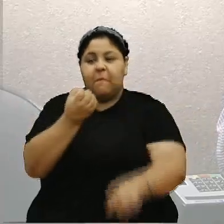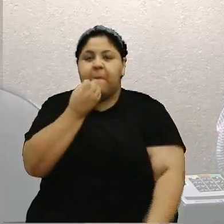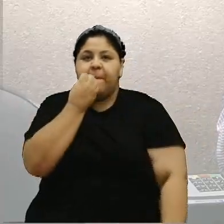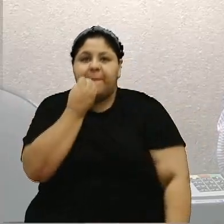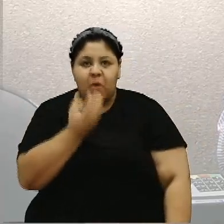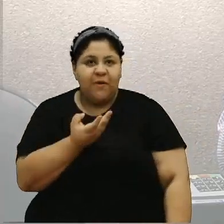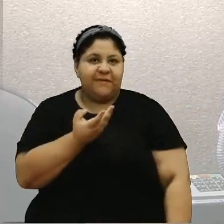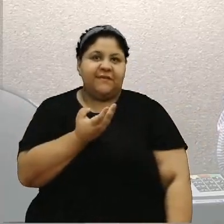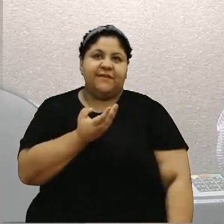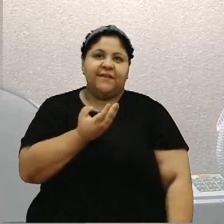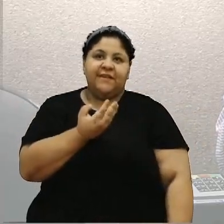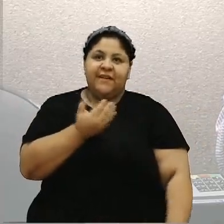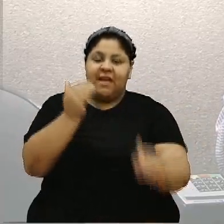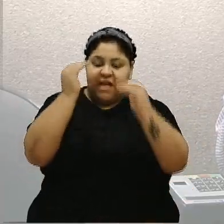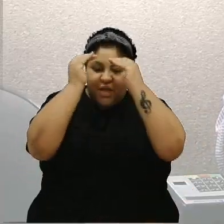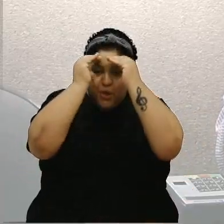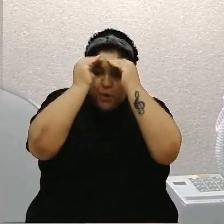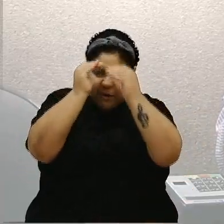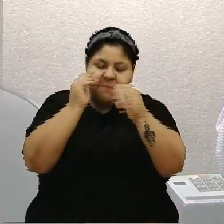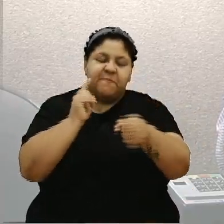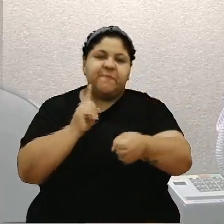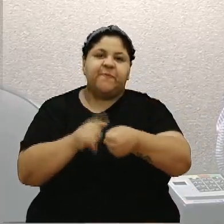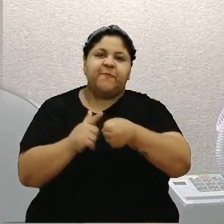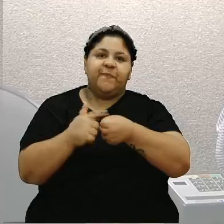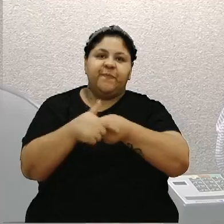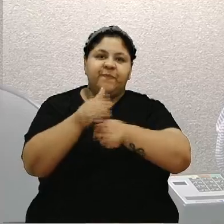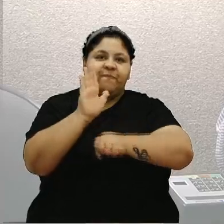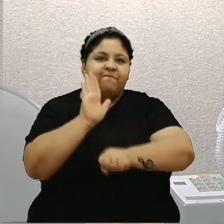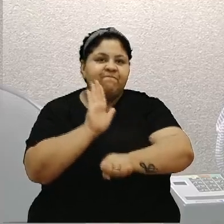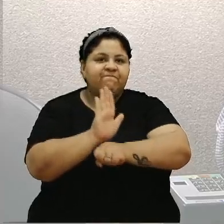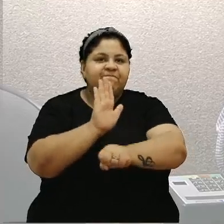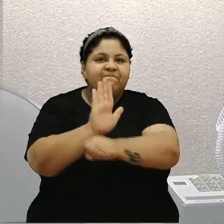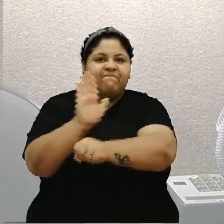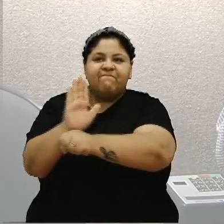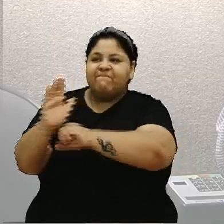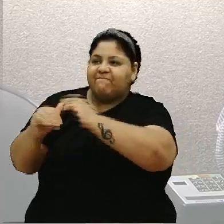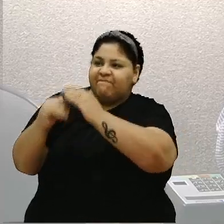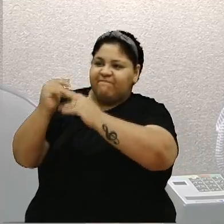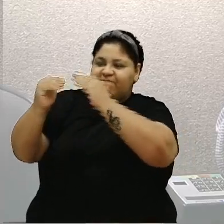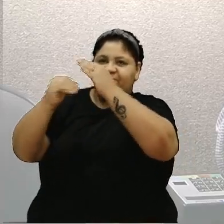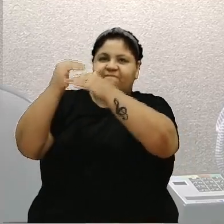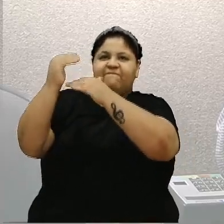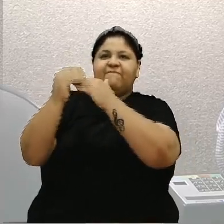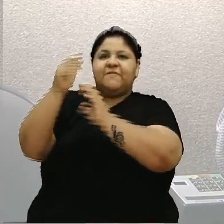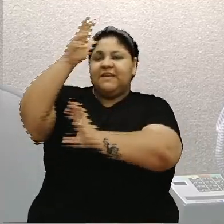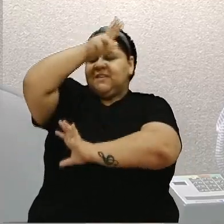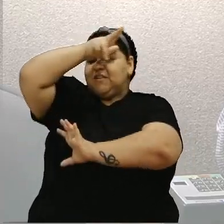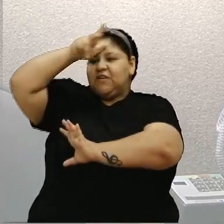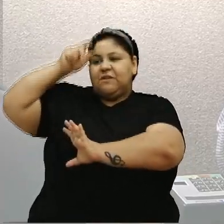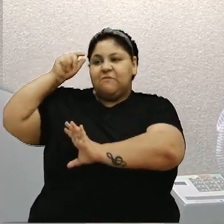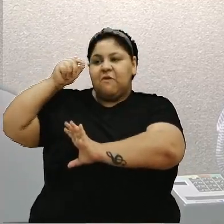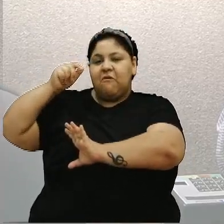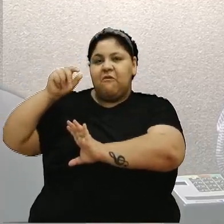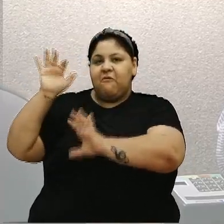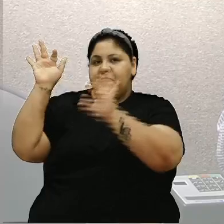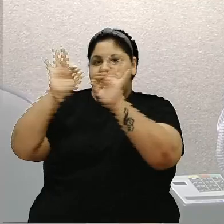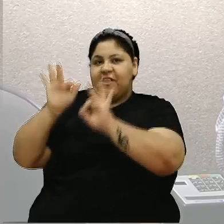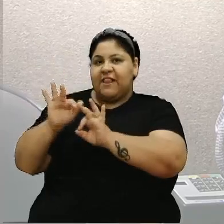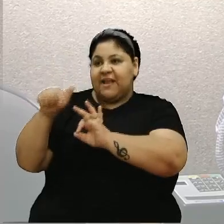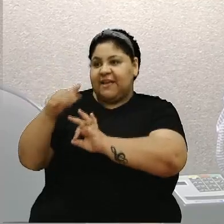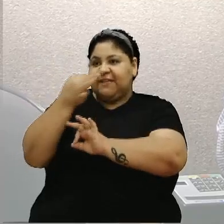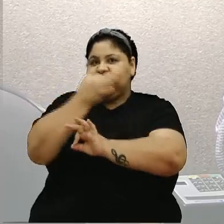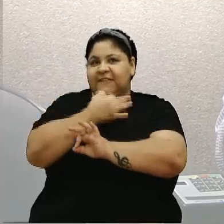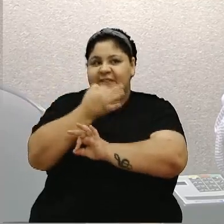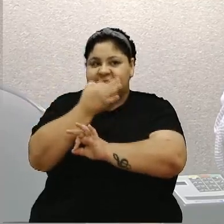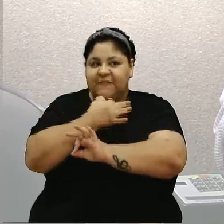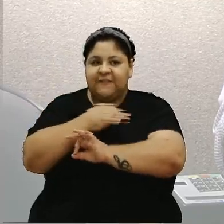das pessoas que honram essa cidade, que contribuíram e ajudaram a construir um município próspero como é o de Caxias do